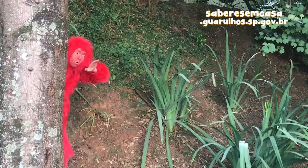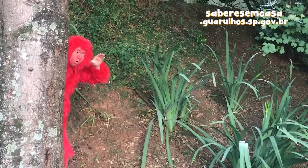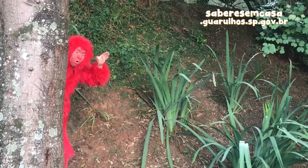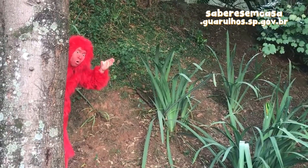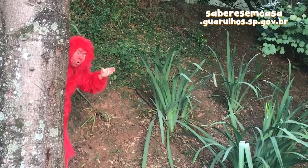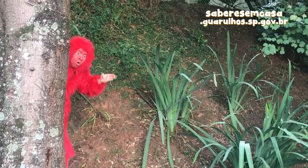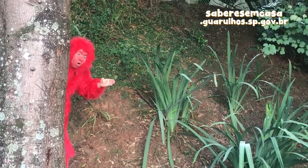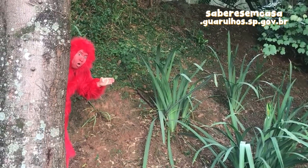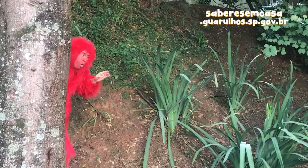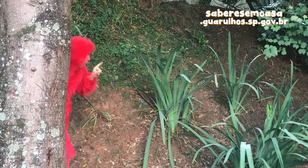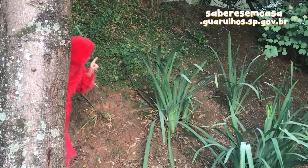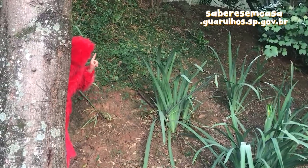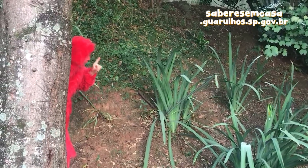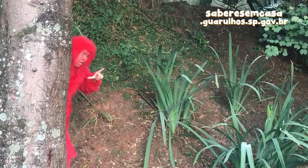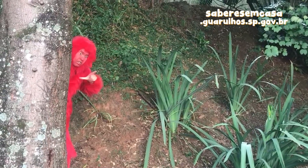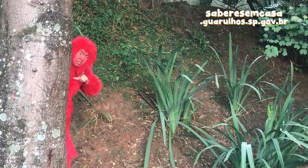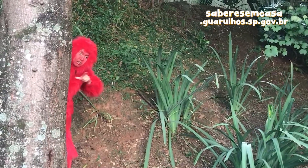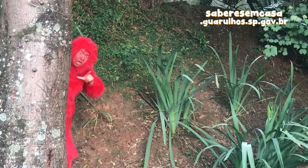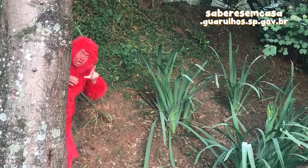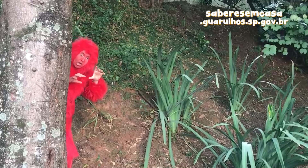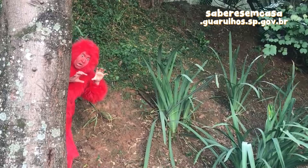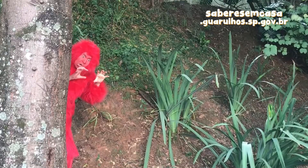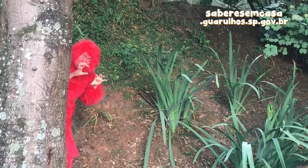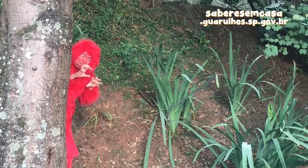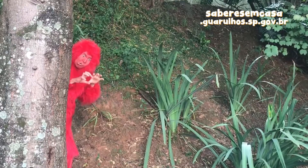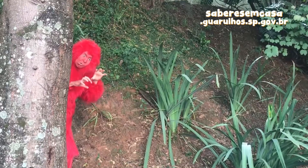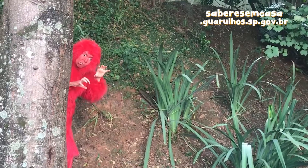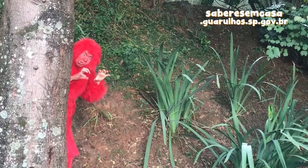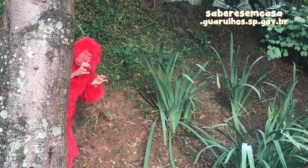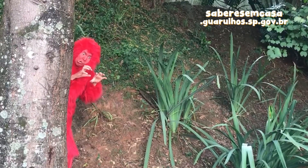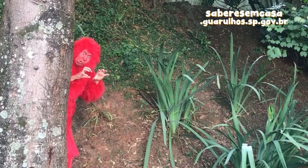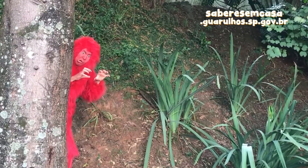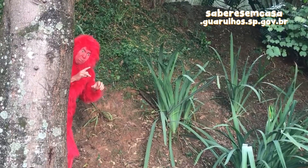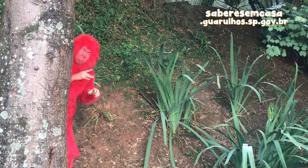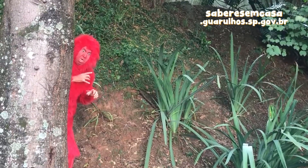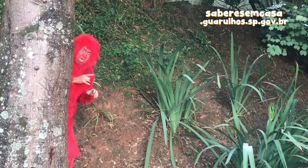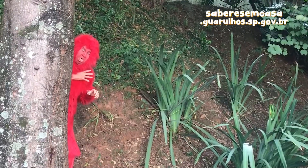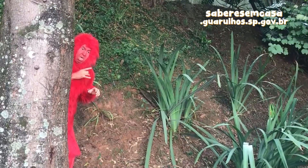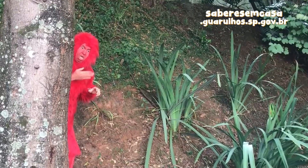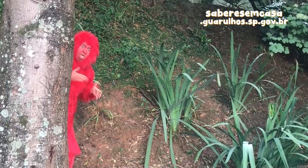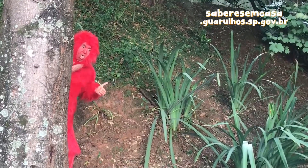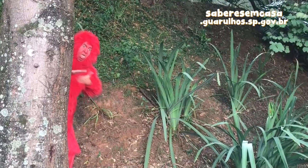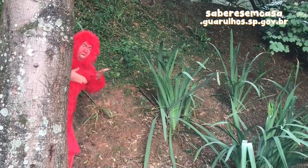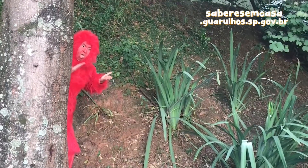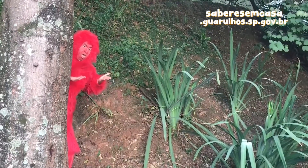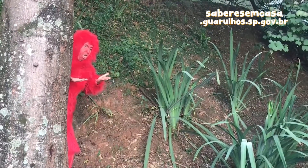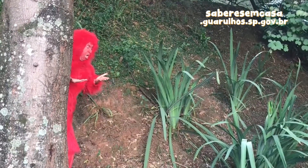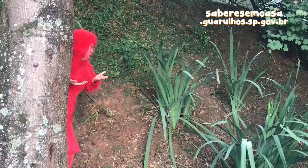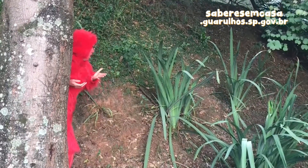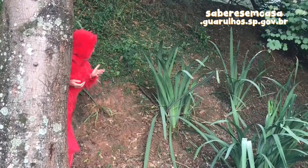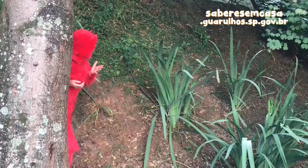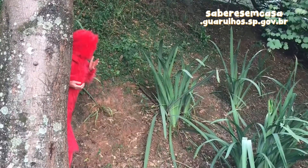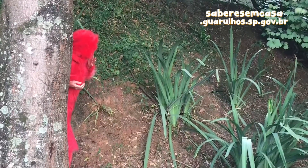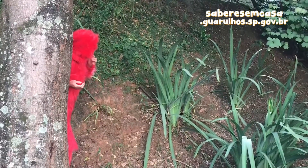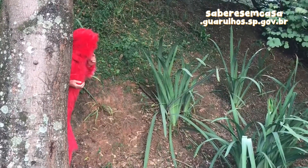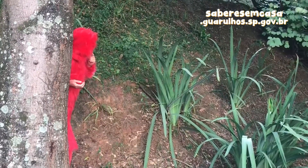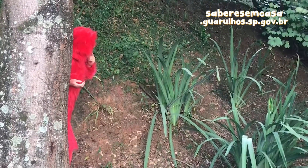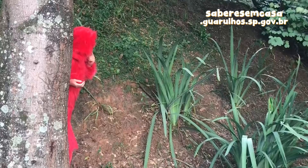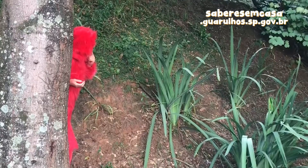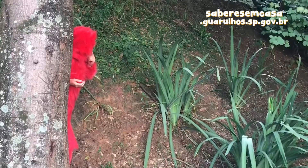Lá na montanha tem uma coisa medonha.